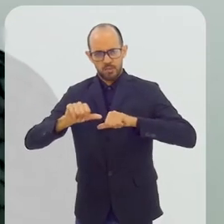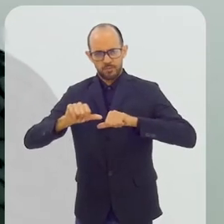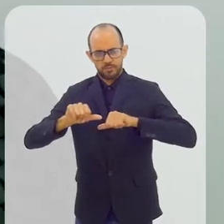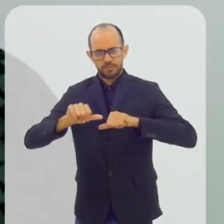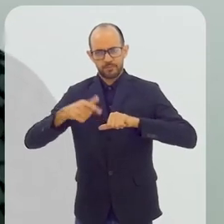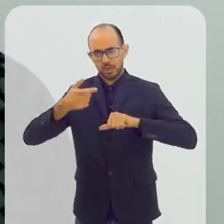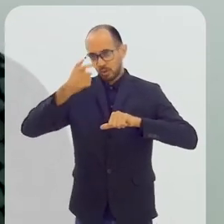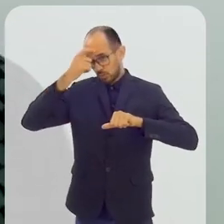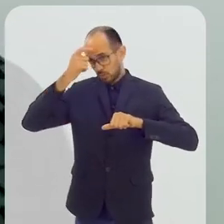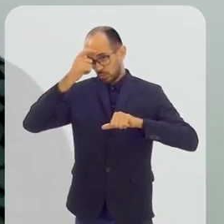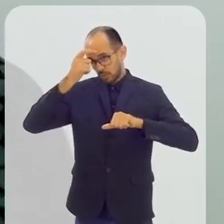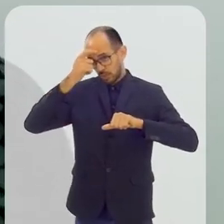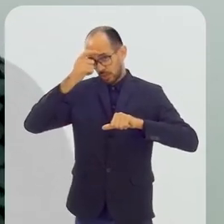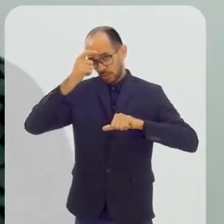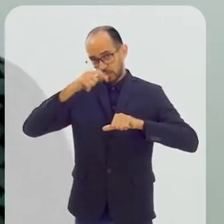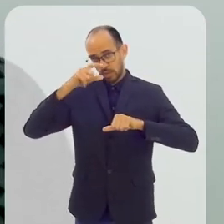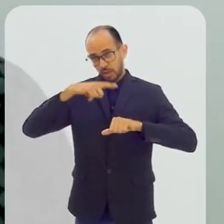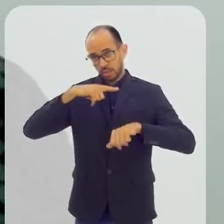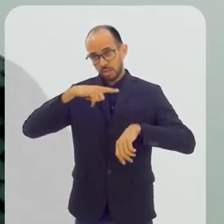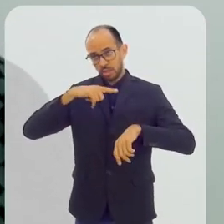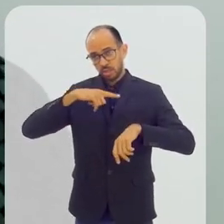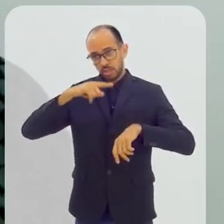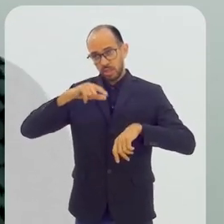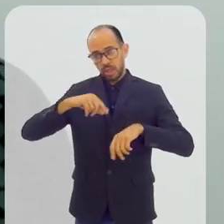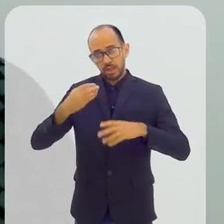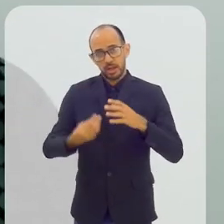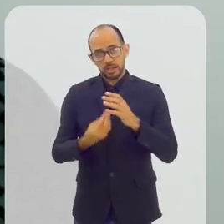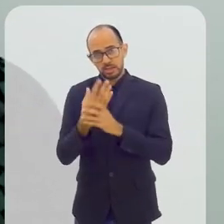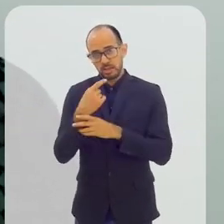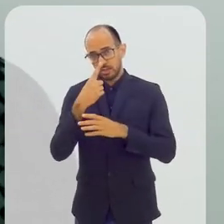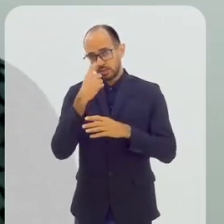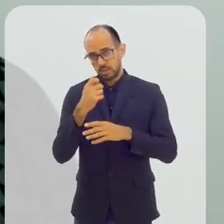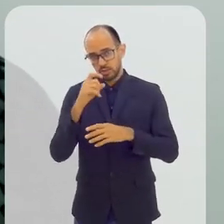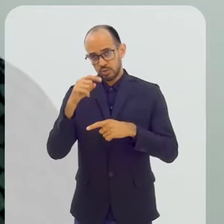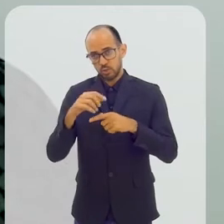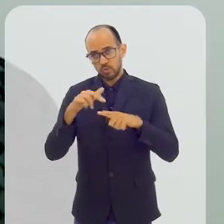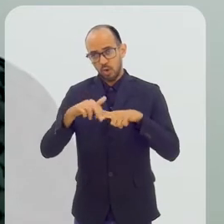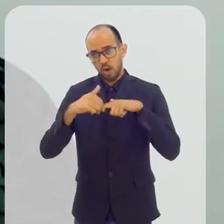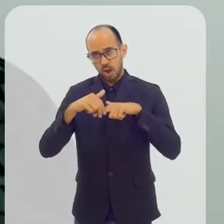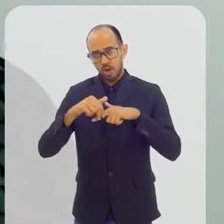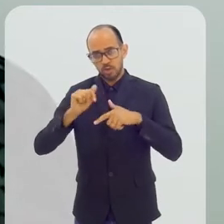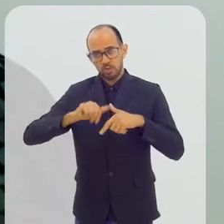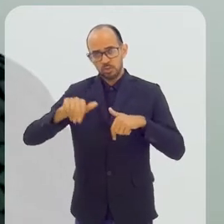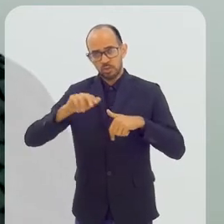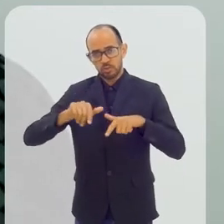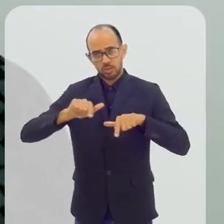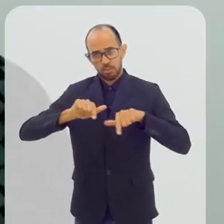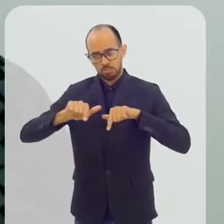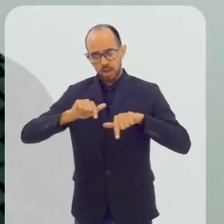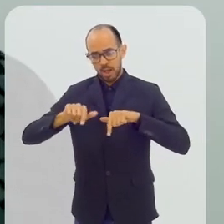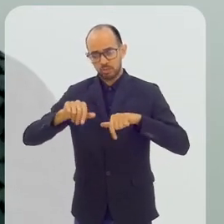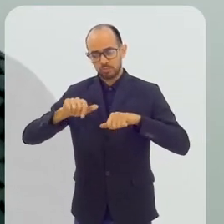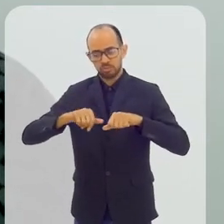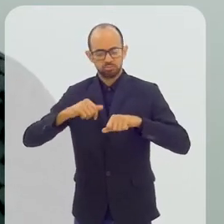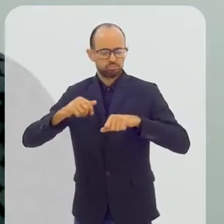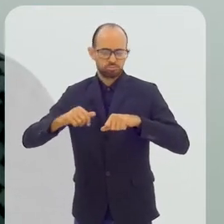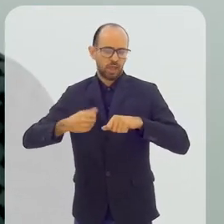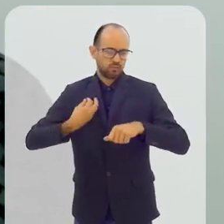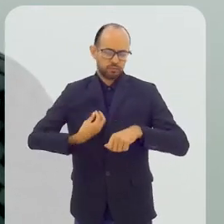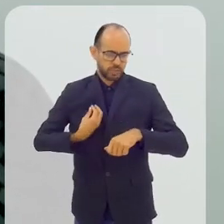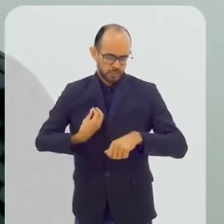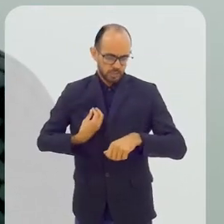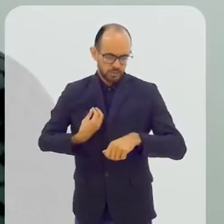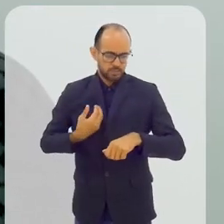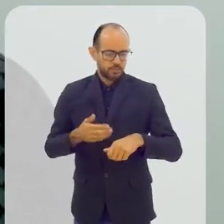mudar, na consciência que as pessoas têm sobre o que elas geram de resíduos a partir do seu consumo, da sua atividade. Queria que você falasse